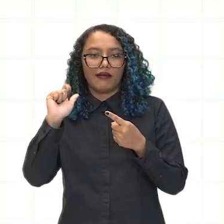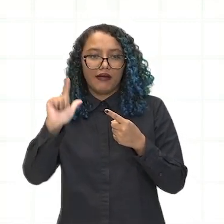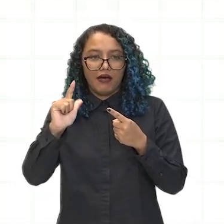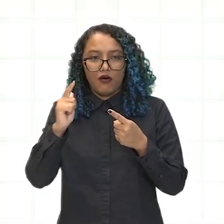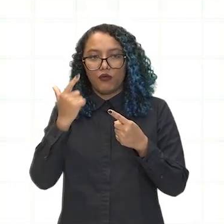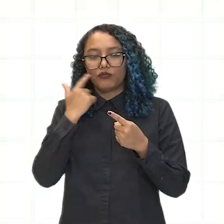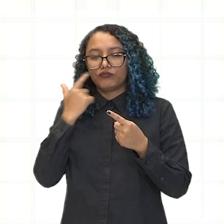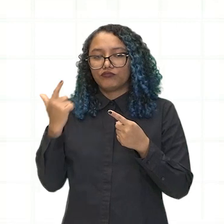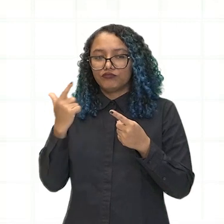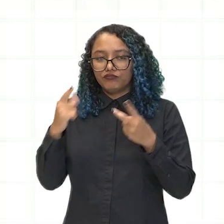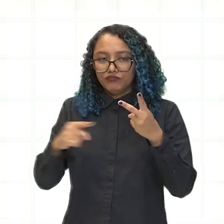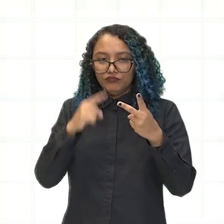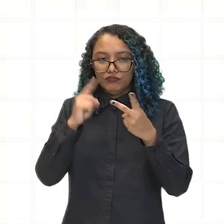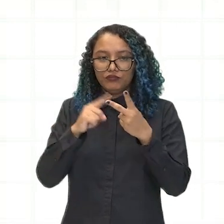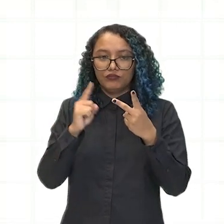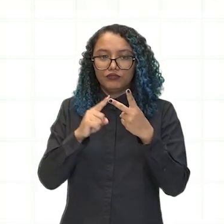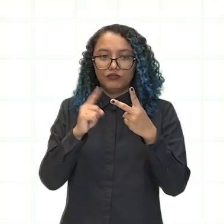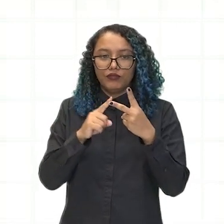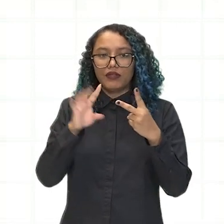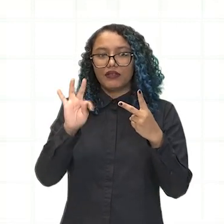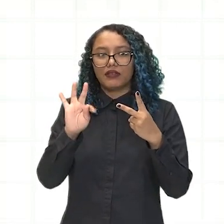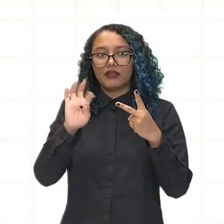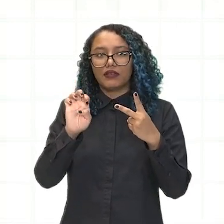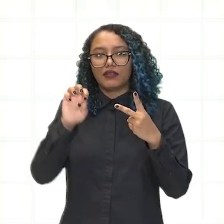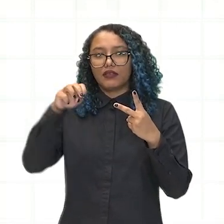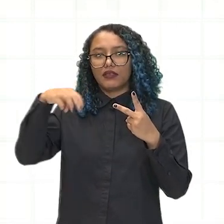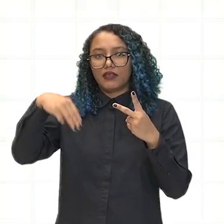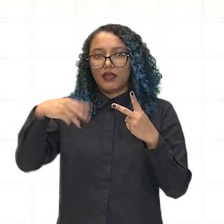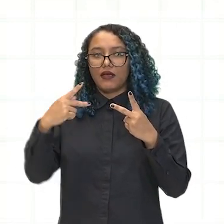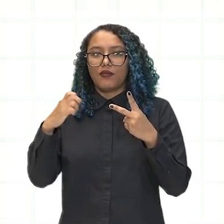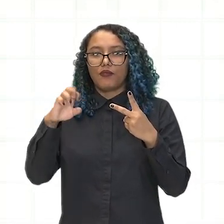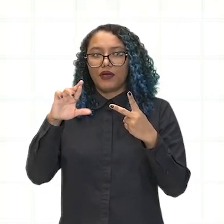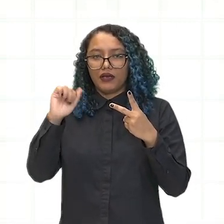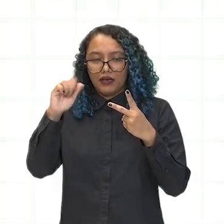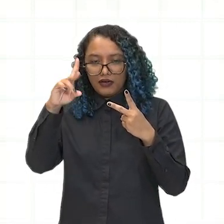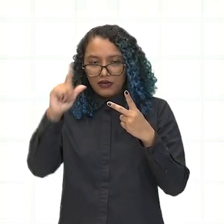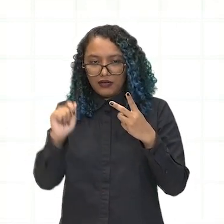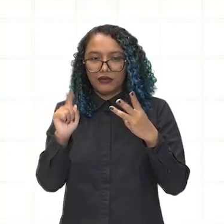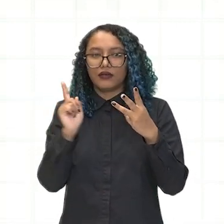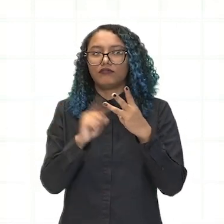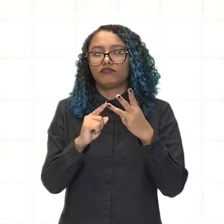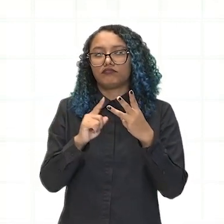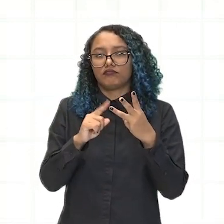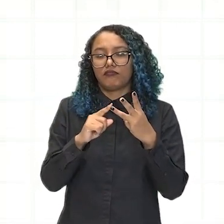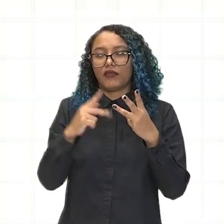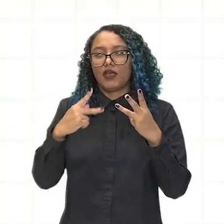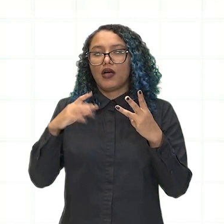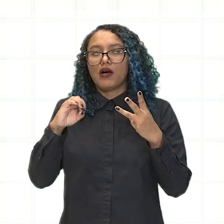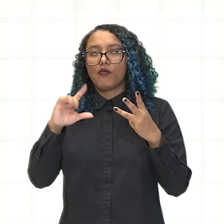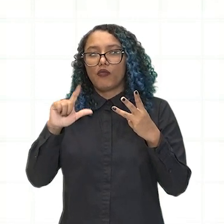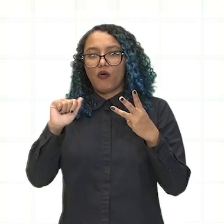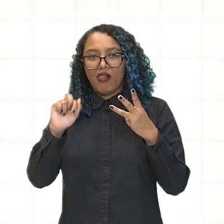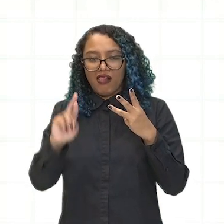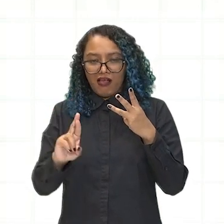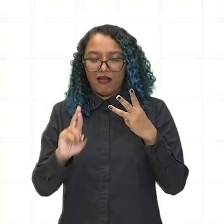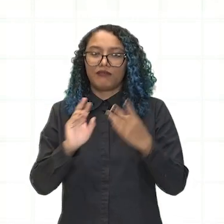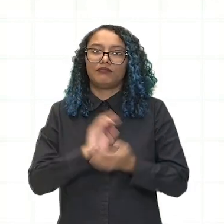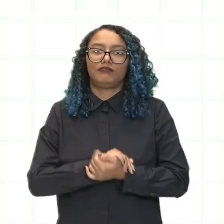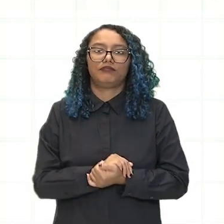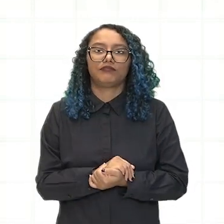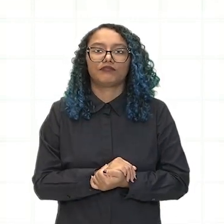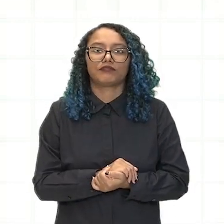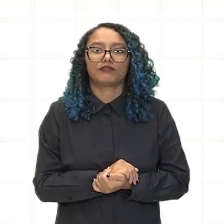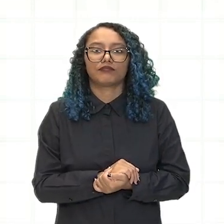primeira, tá? A zona temperada e zona polar. Então, nós já vamos